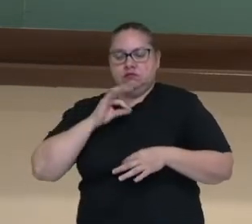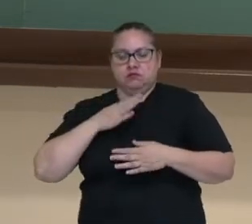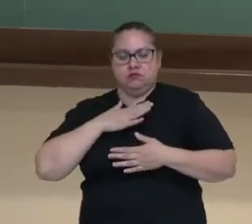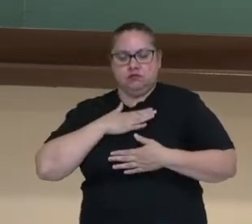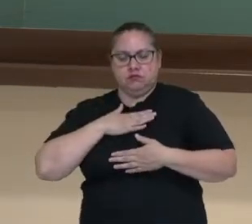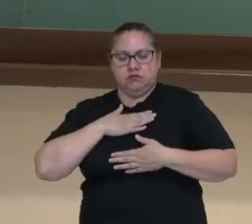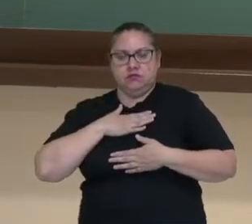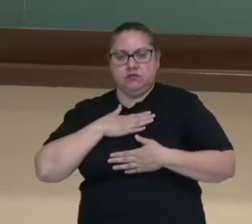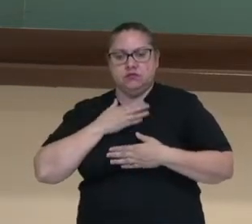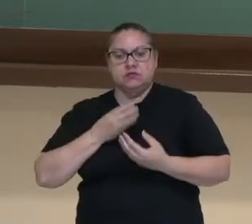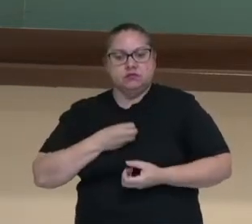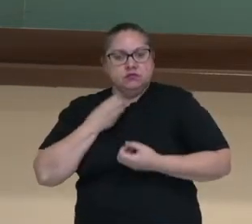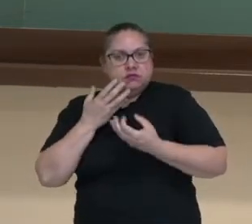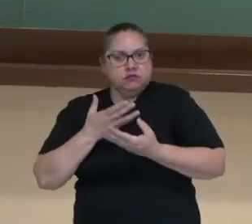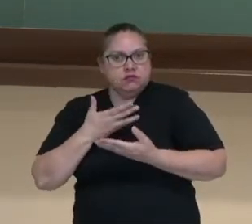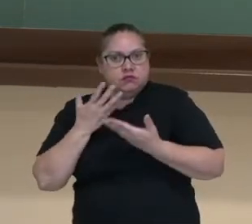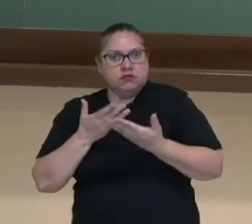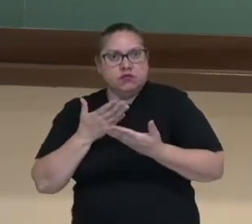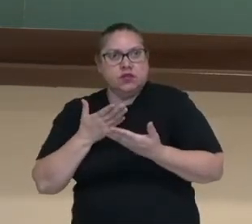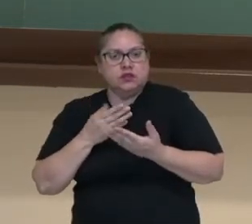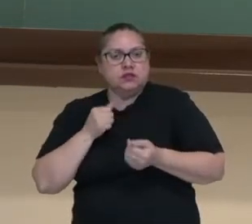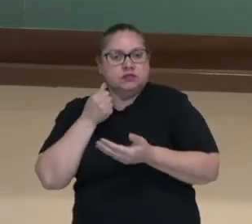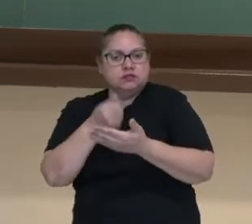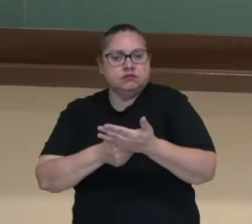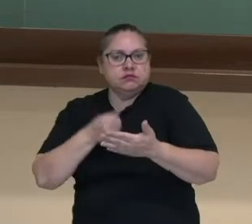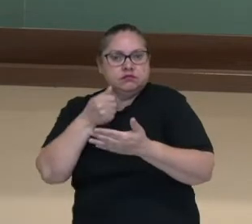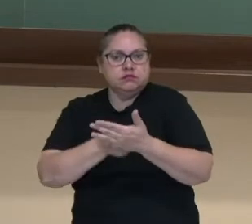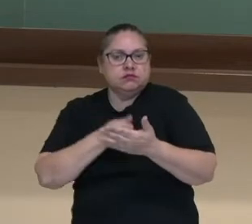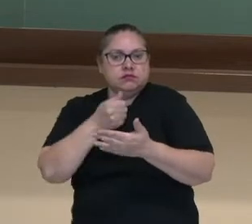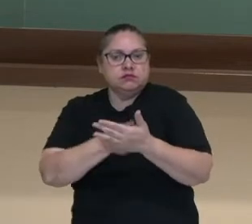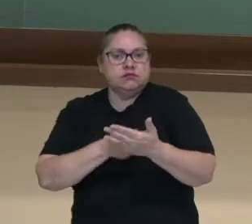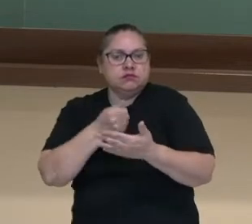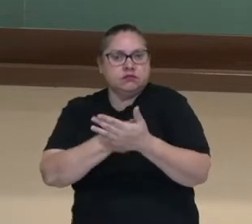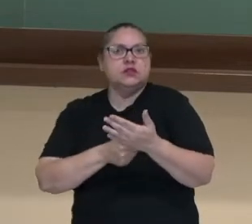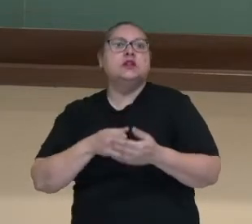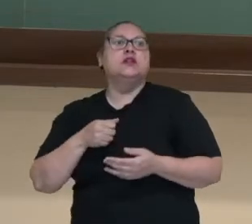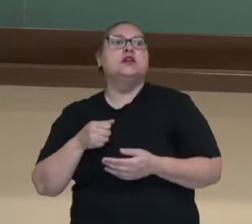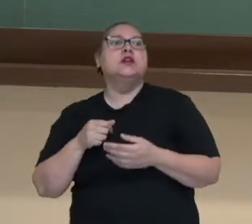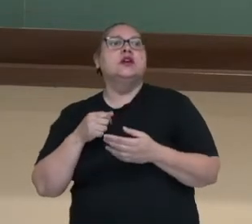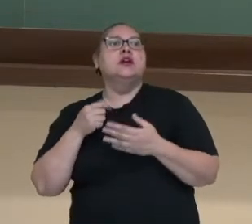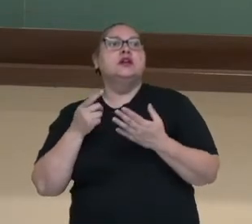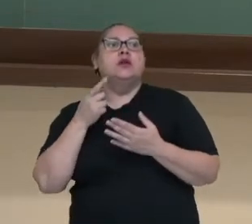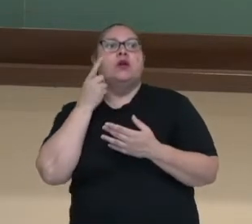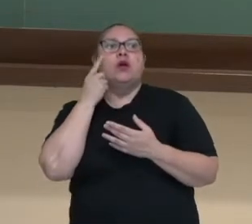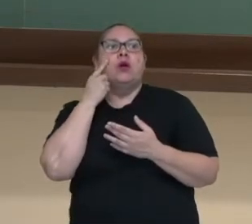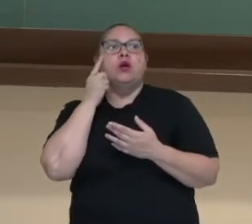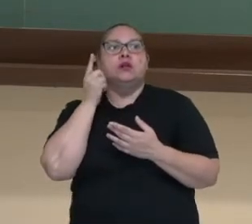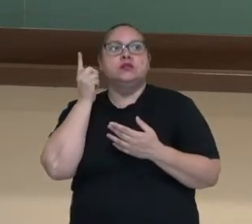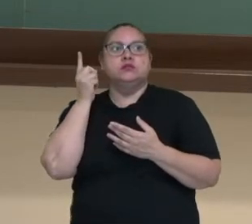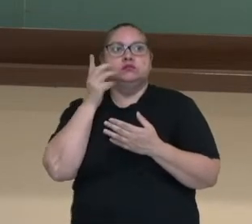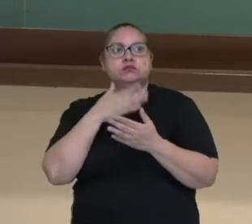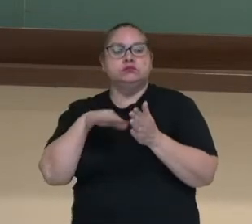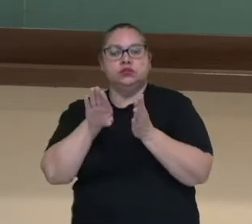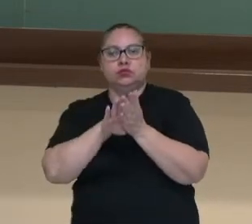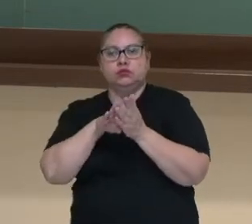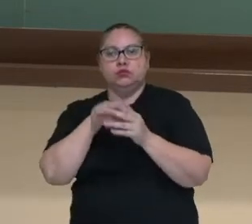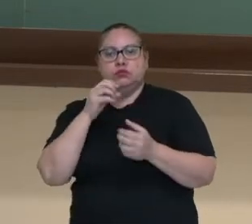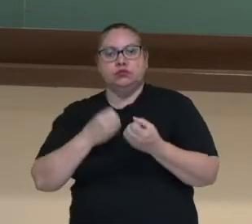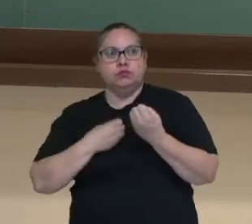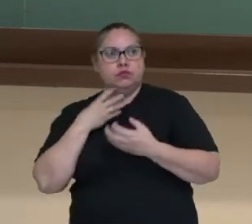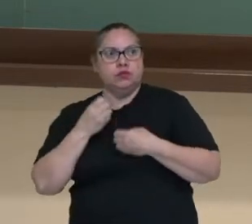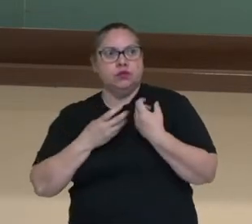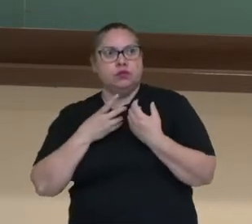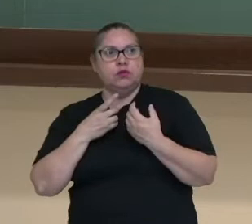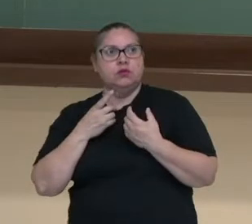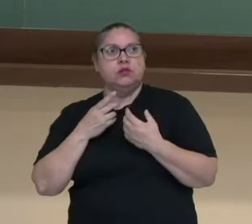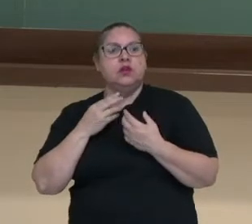poema estimula o seu interlocutor a lutar e enfrentar os desafios. Olha aqui, retomando o poema,